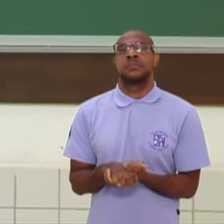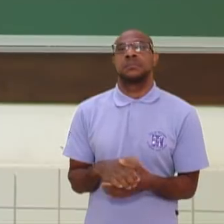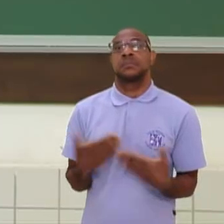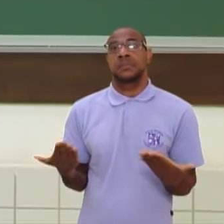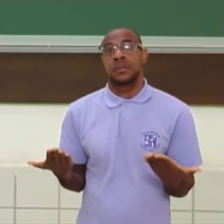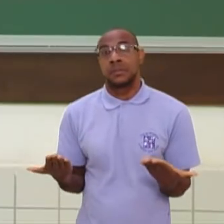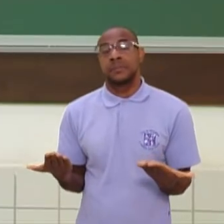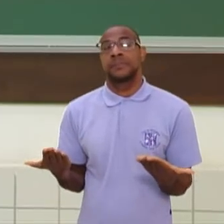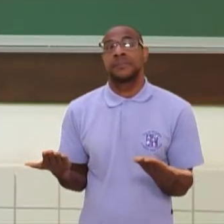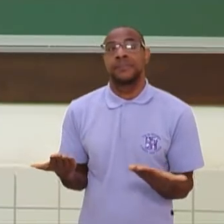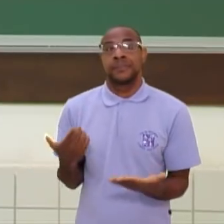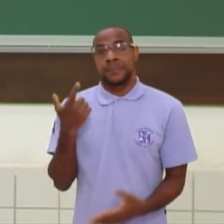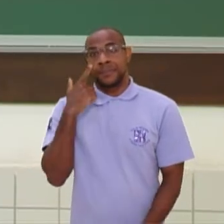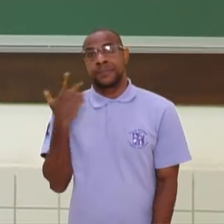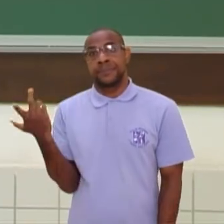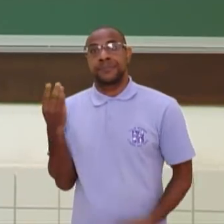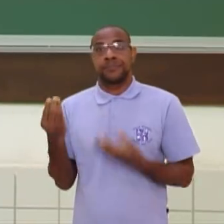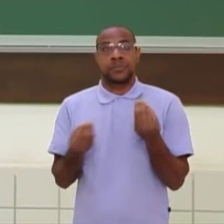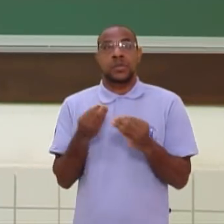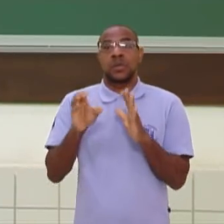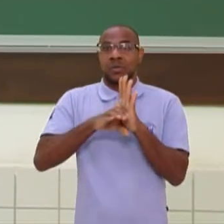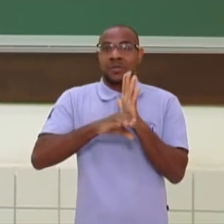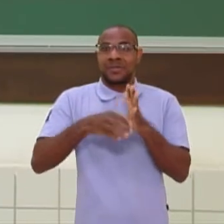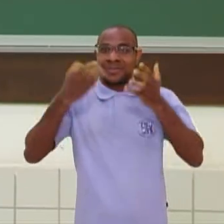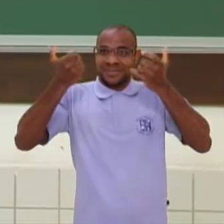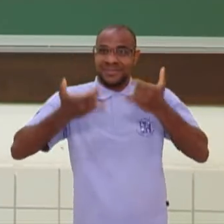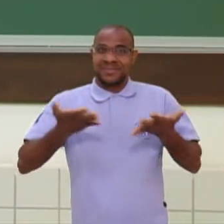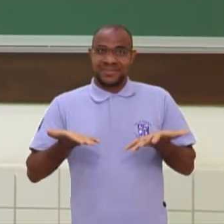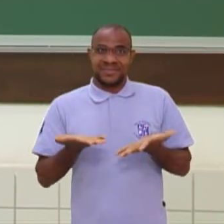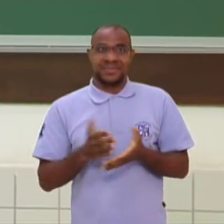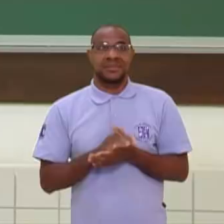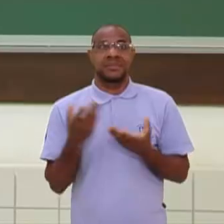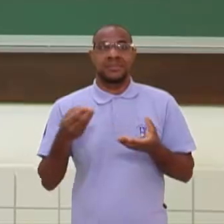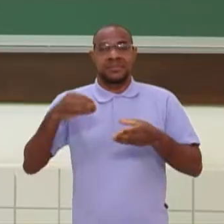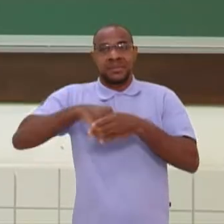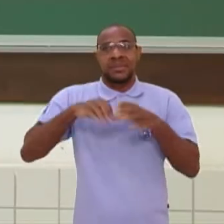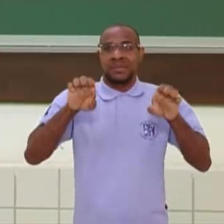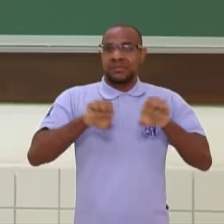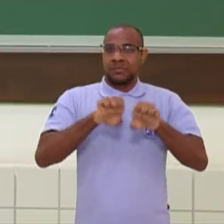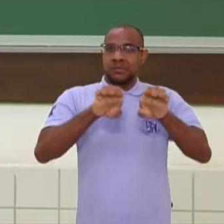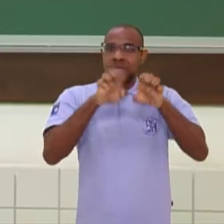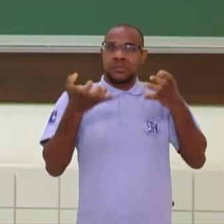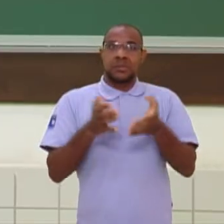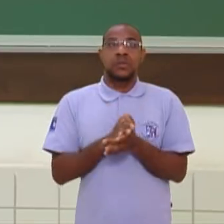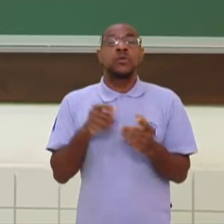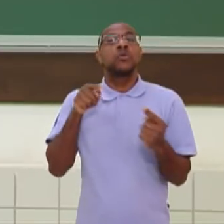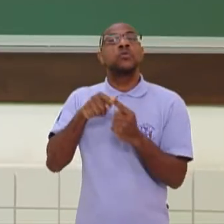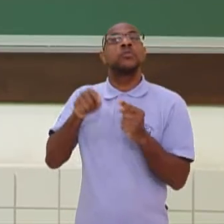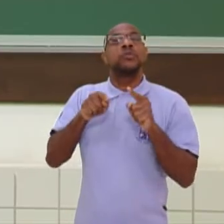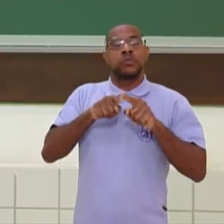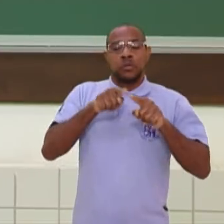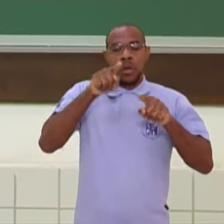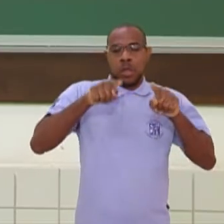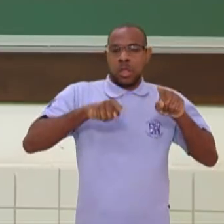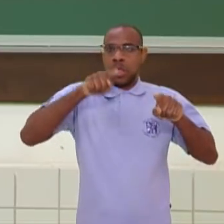Vamos lá então, prezado aluno, para a gente entender o conceito que a gente acaba trabalhando dentro dessa estruturação. Esse tipo de onda se propaga de maneira eletromagnética, então vamos